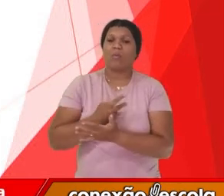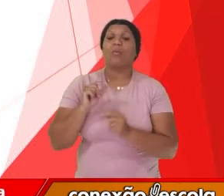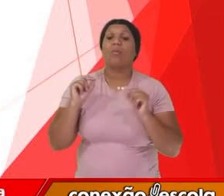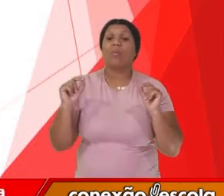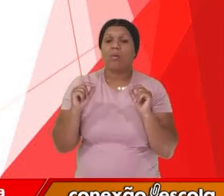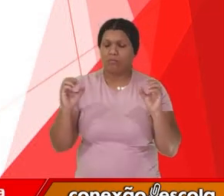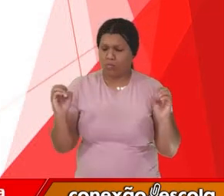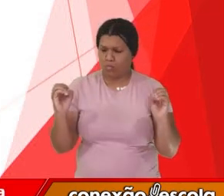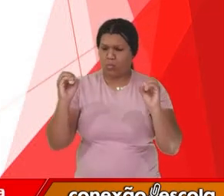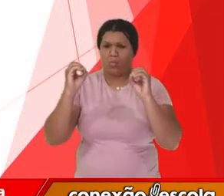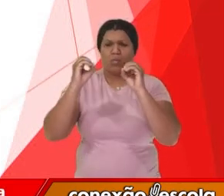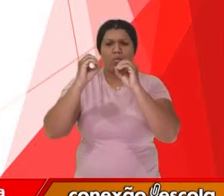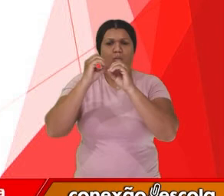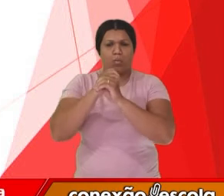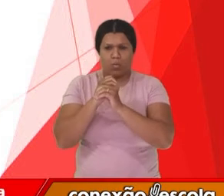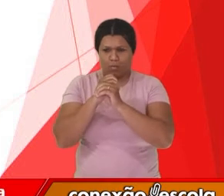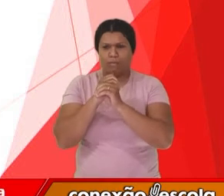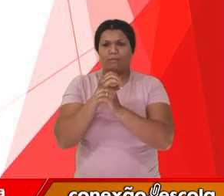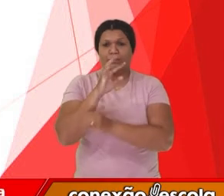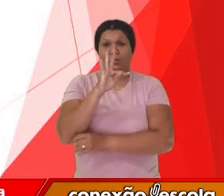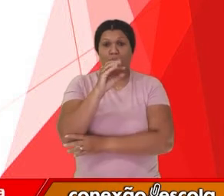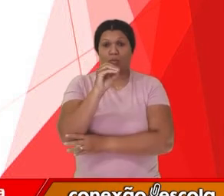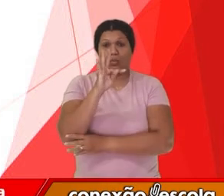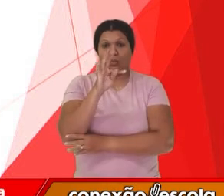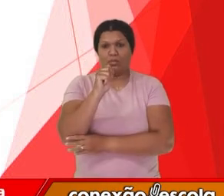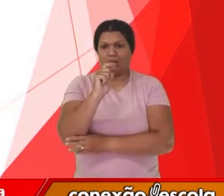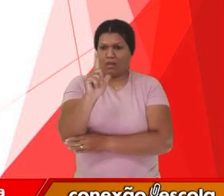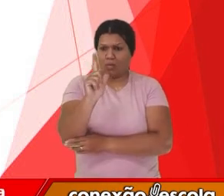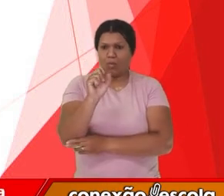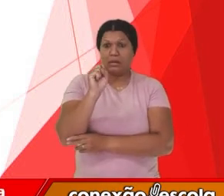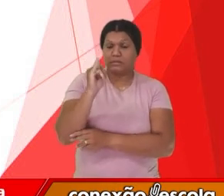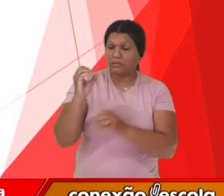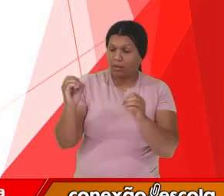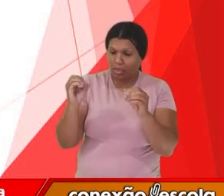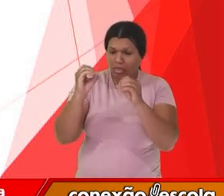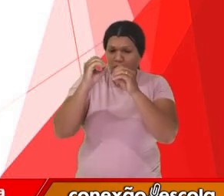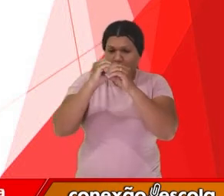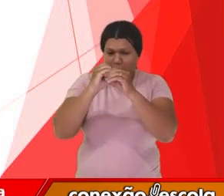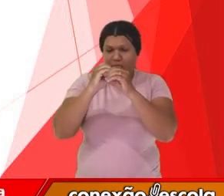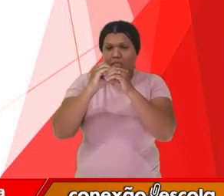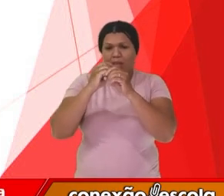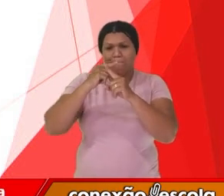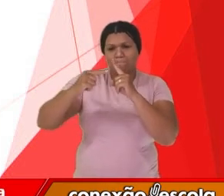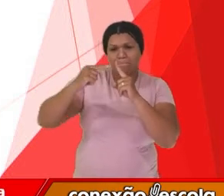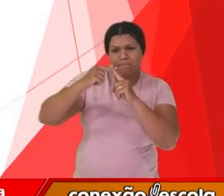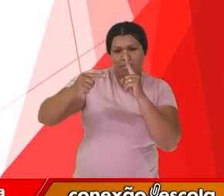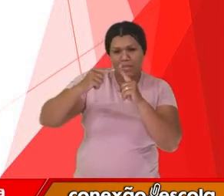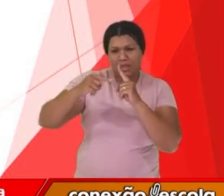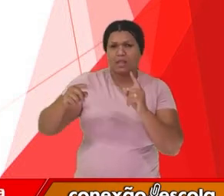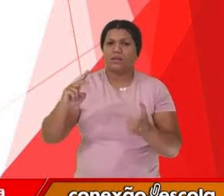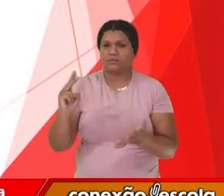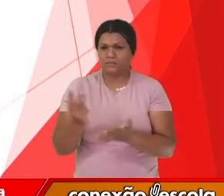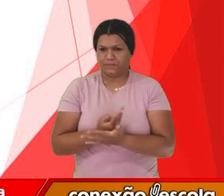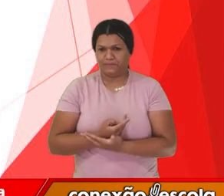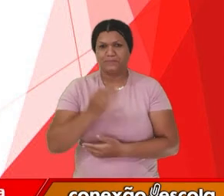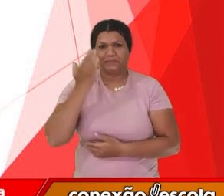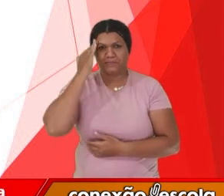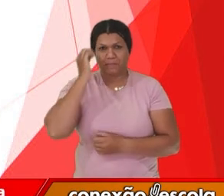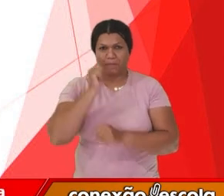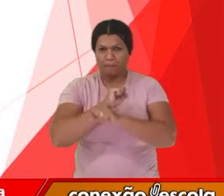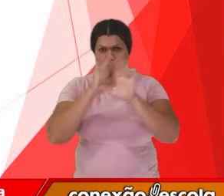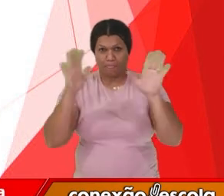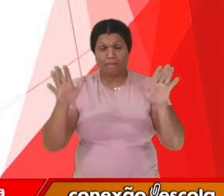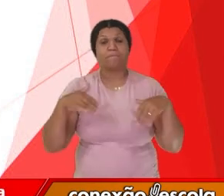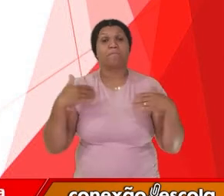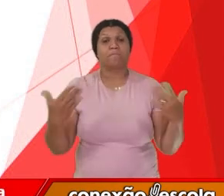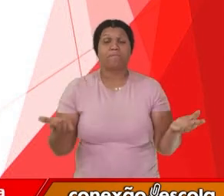total. Quando não é completamente coberto, é um eclipse parcial. Ok?